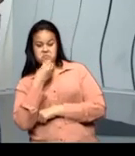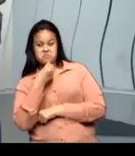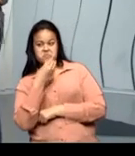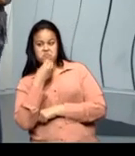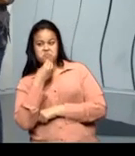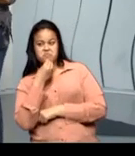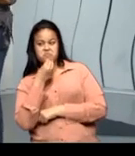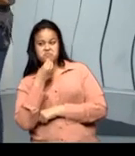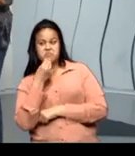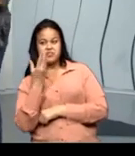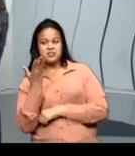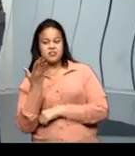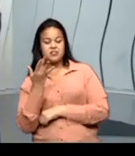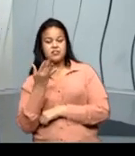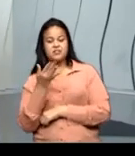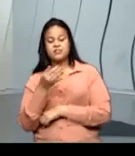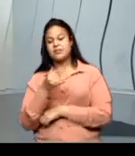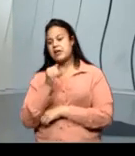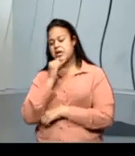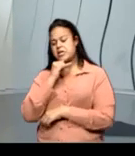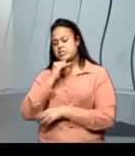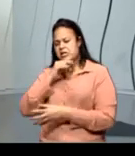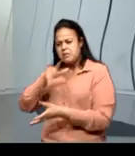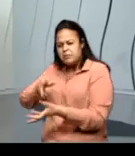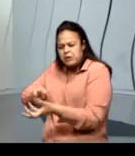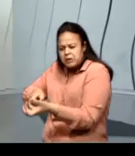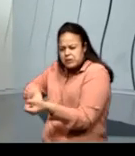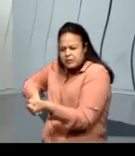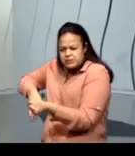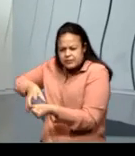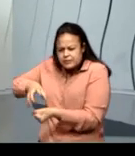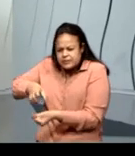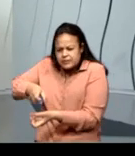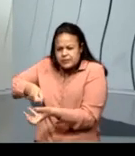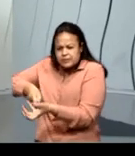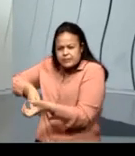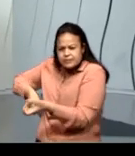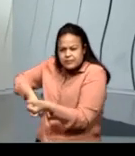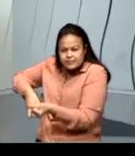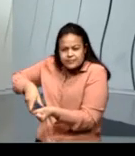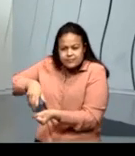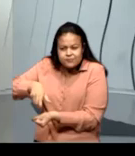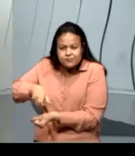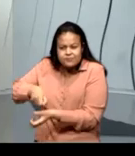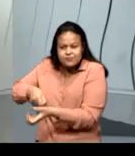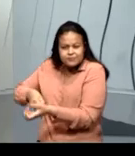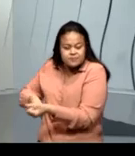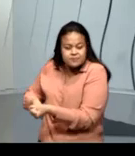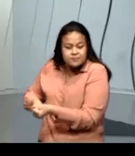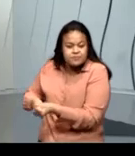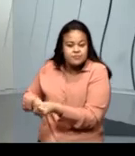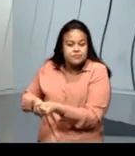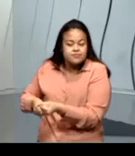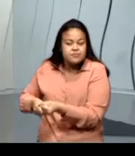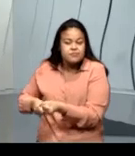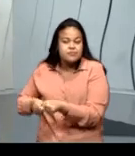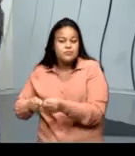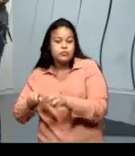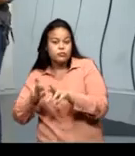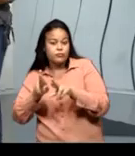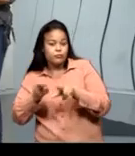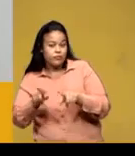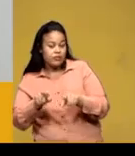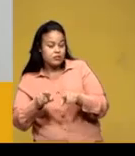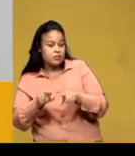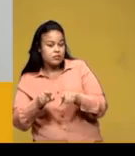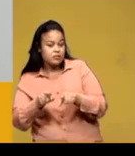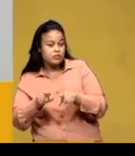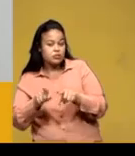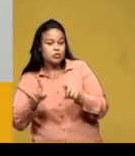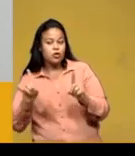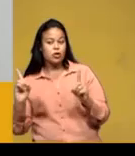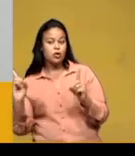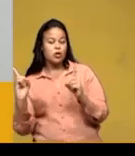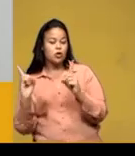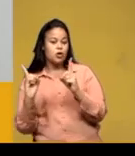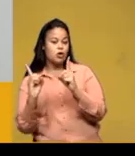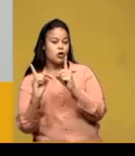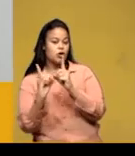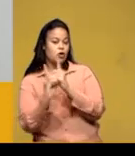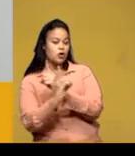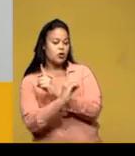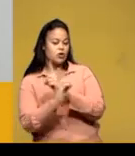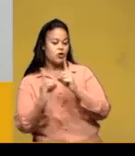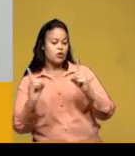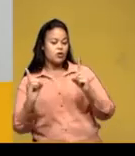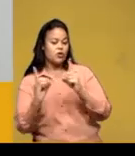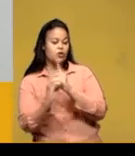até o caso do cabo de guerra, em sentidos contrários, o que aconteceria?